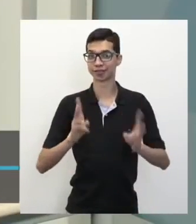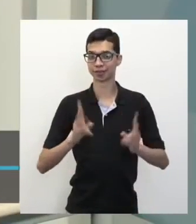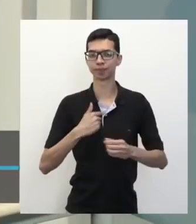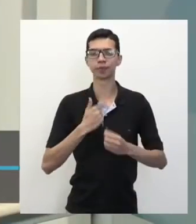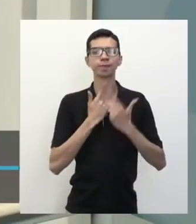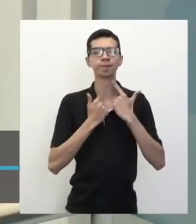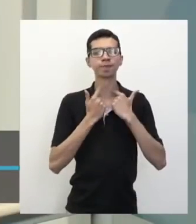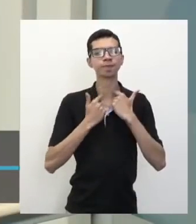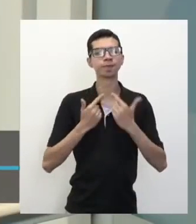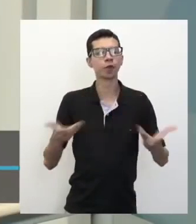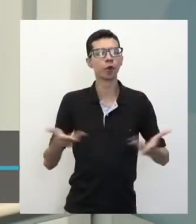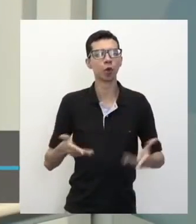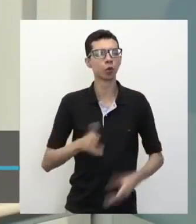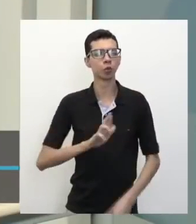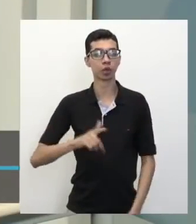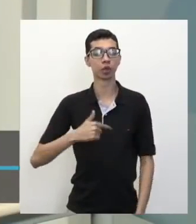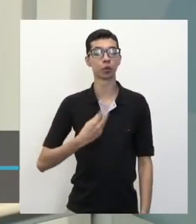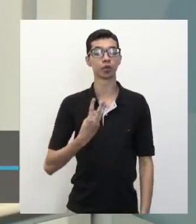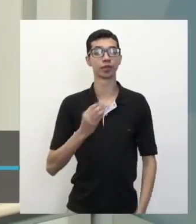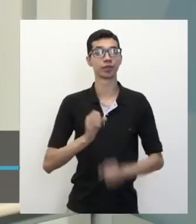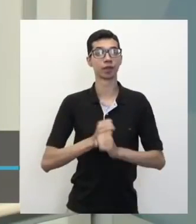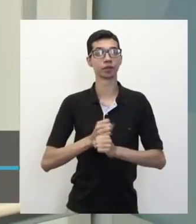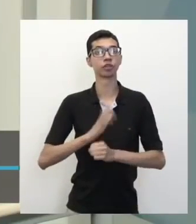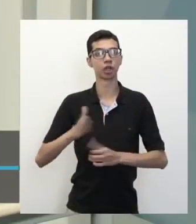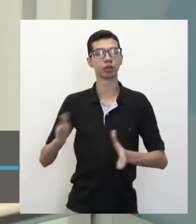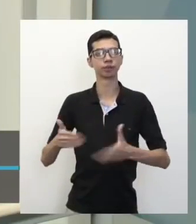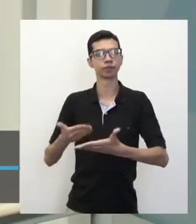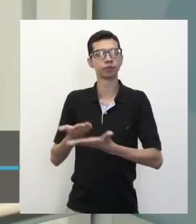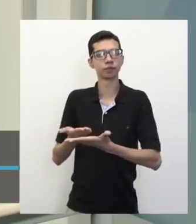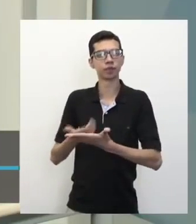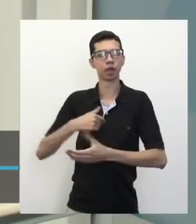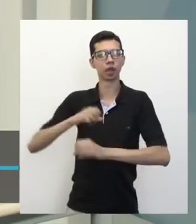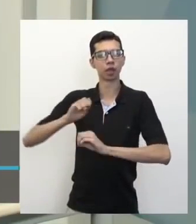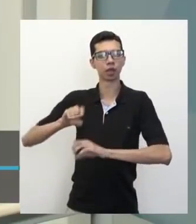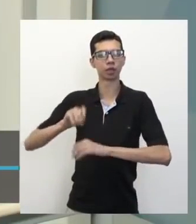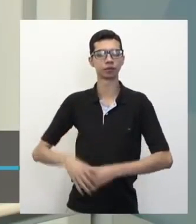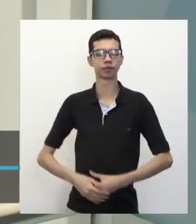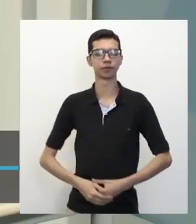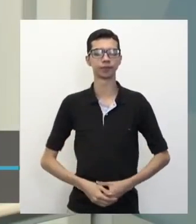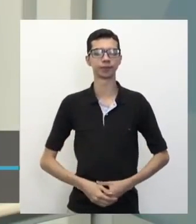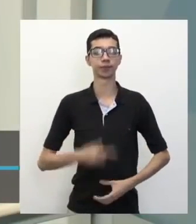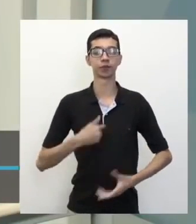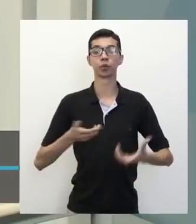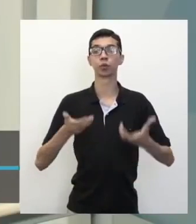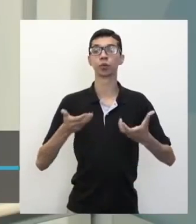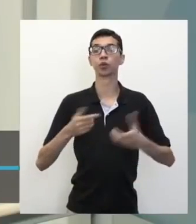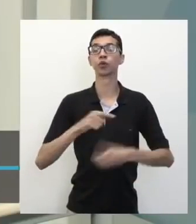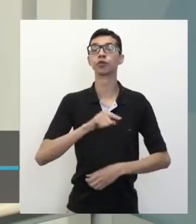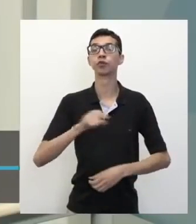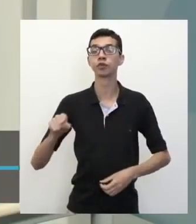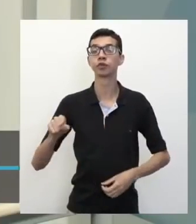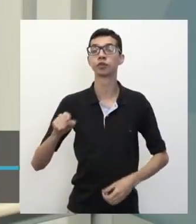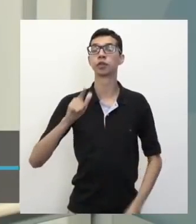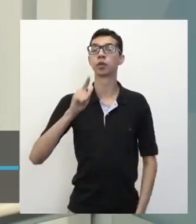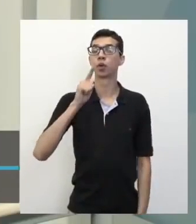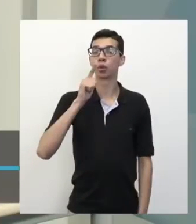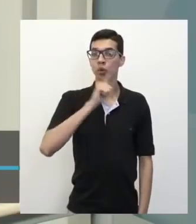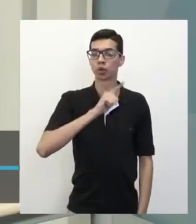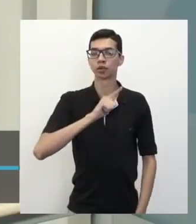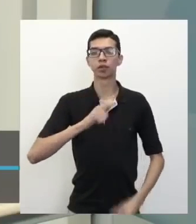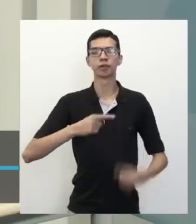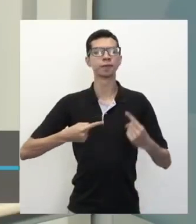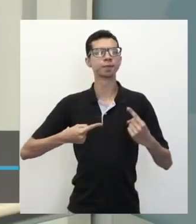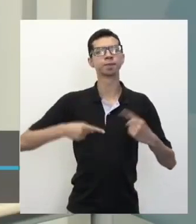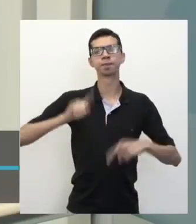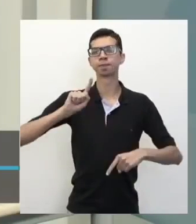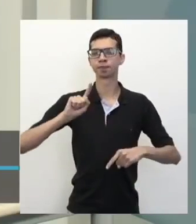de agora, porque eu estou há 30 anos na sala de aula. É que vocês consigam ir além